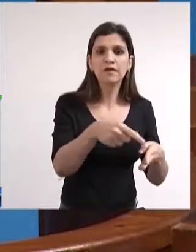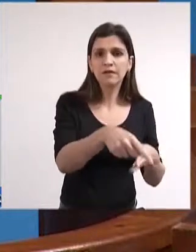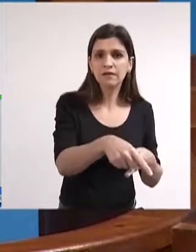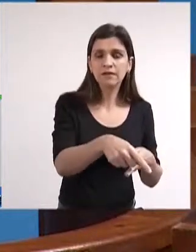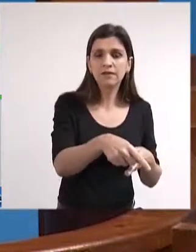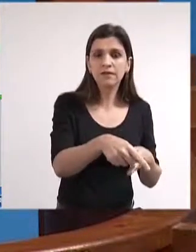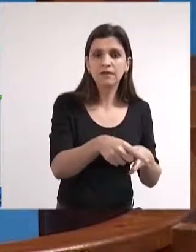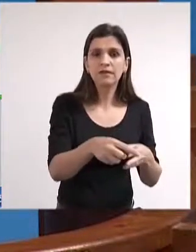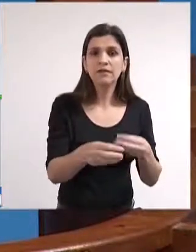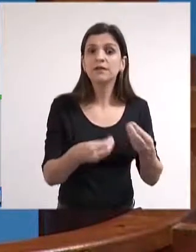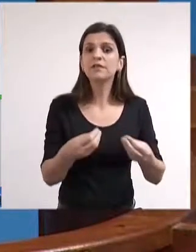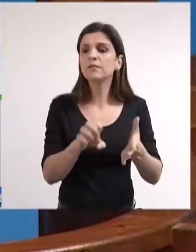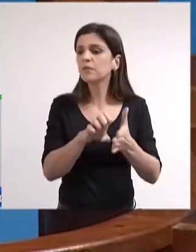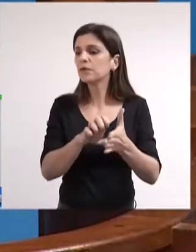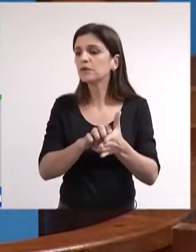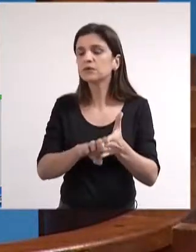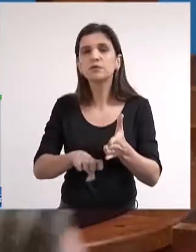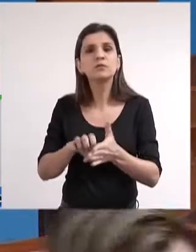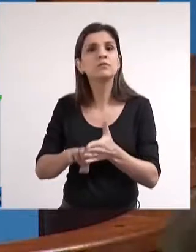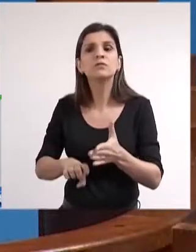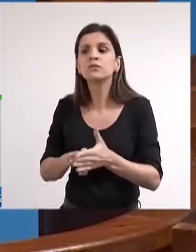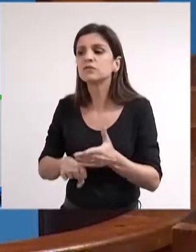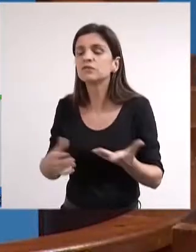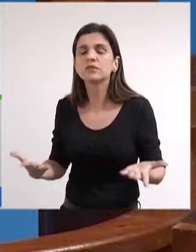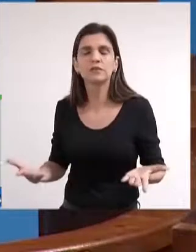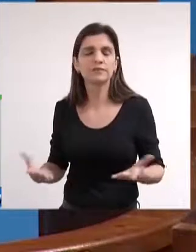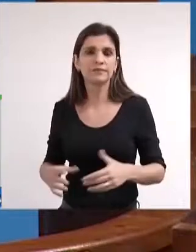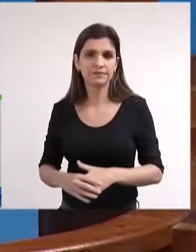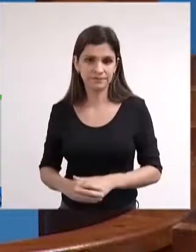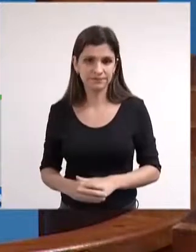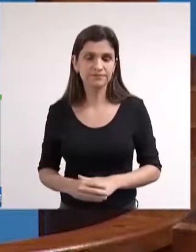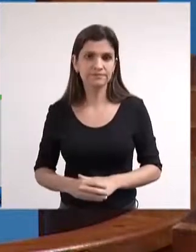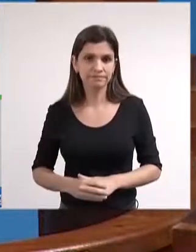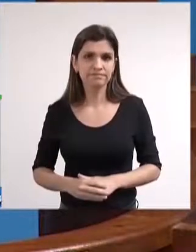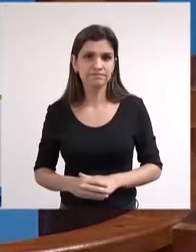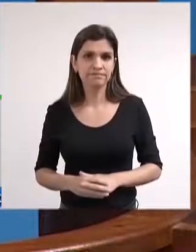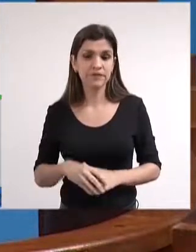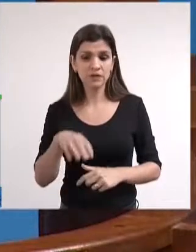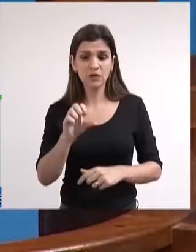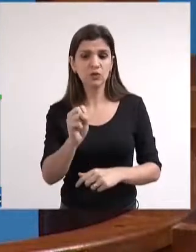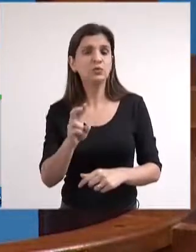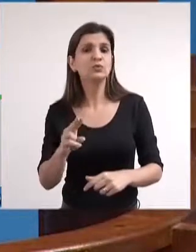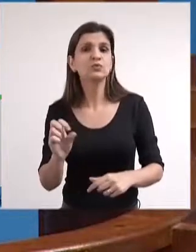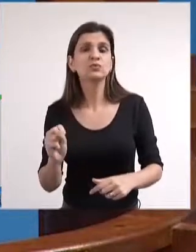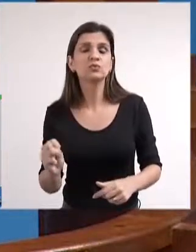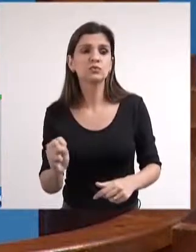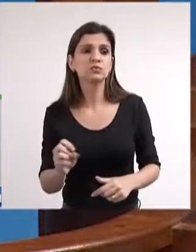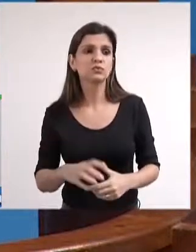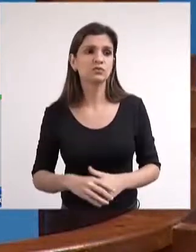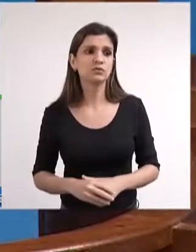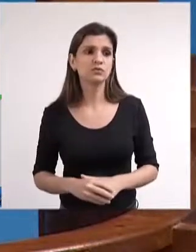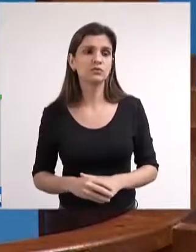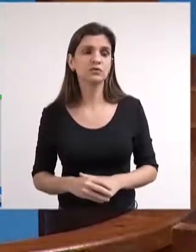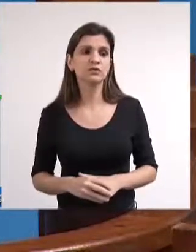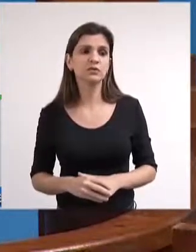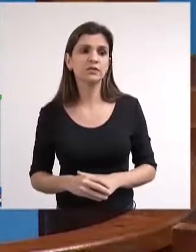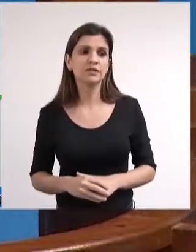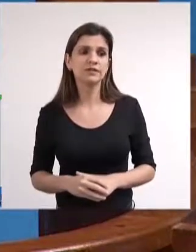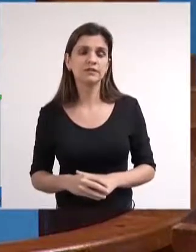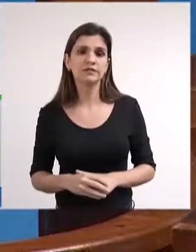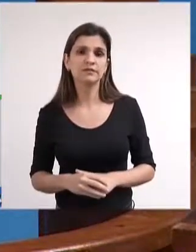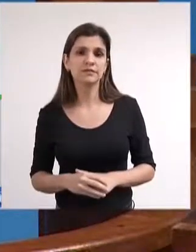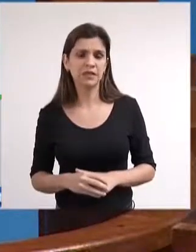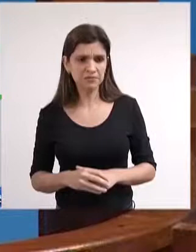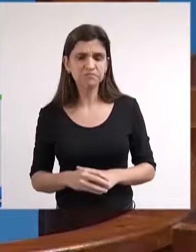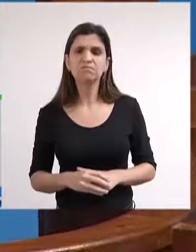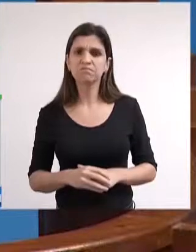inclusive, que não cobrem determinados exames. Mas vamos nos ater ao SUS. O SUS é o melhor